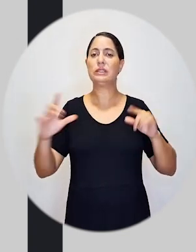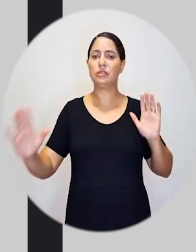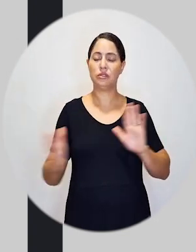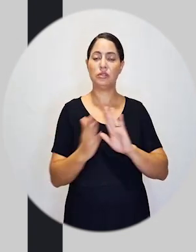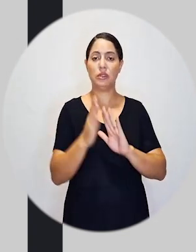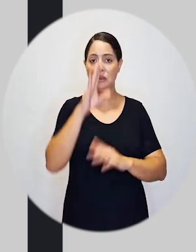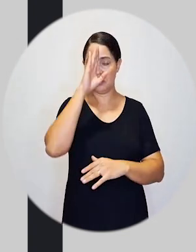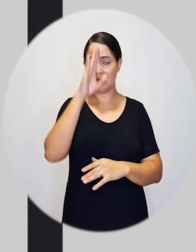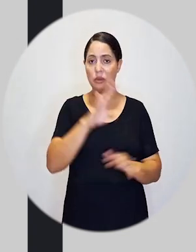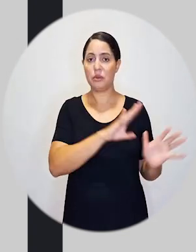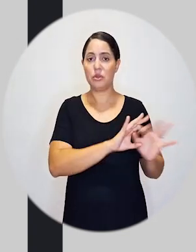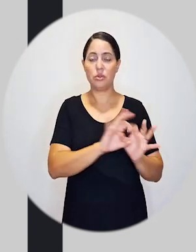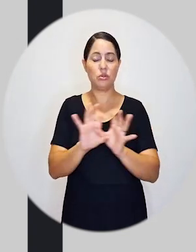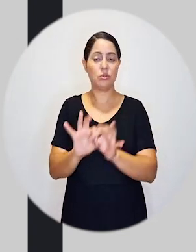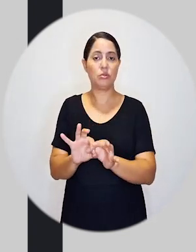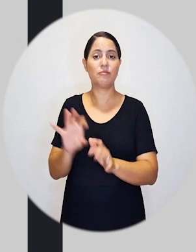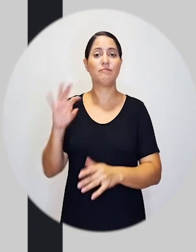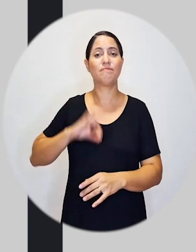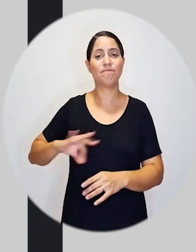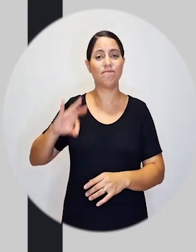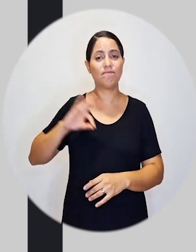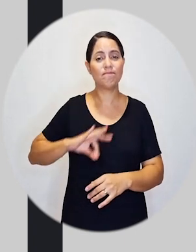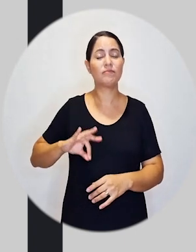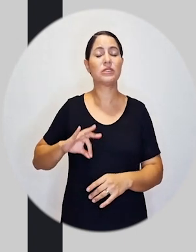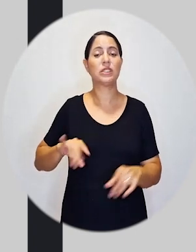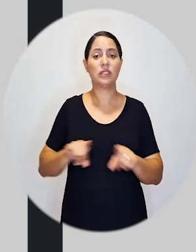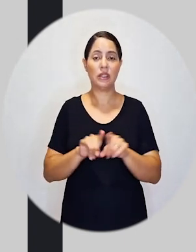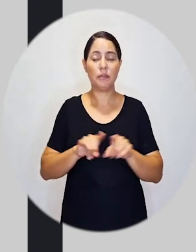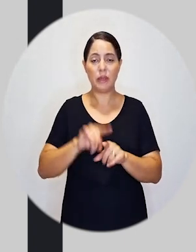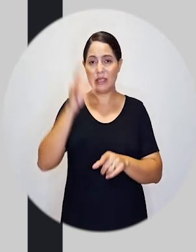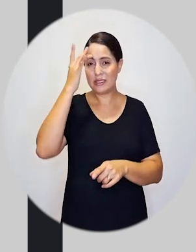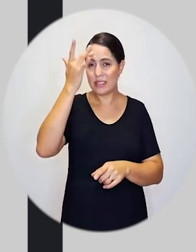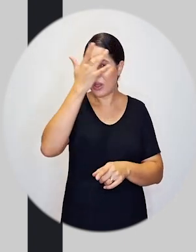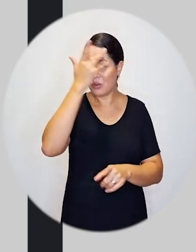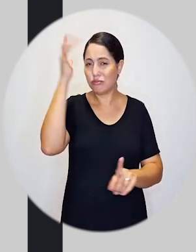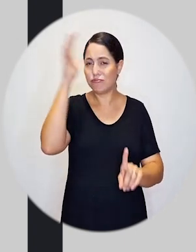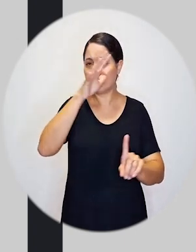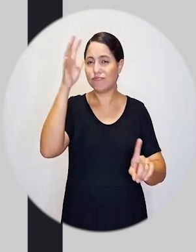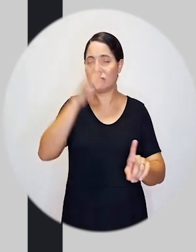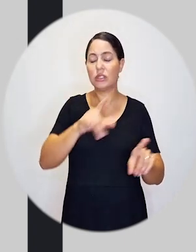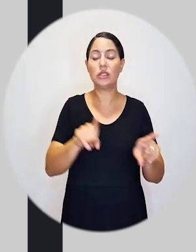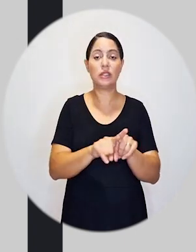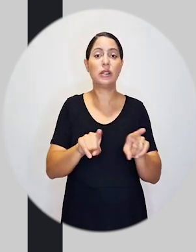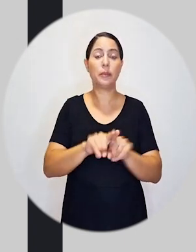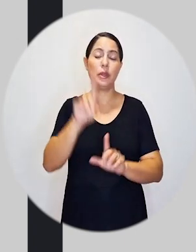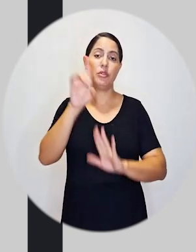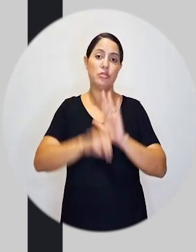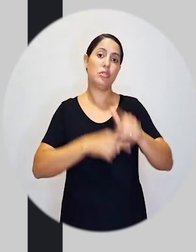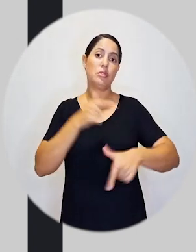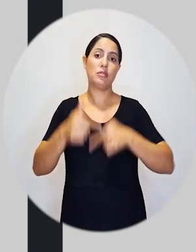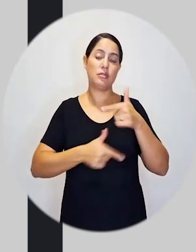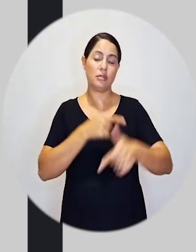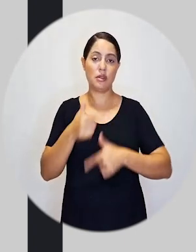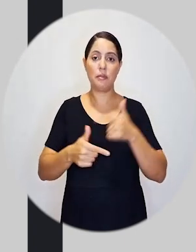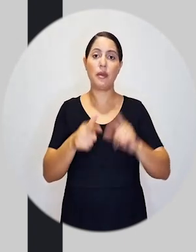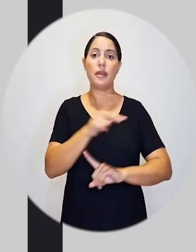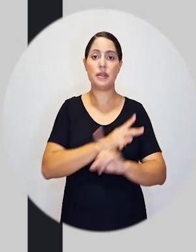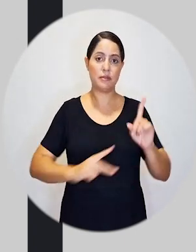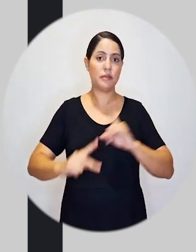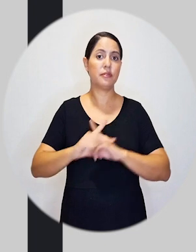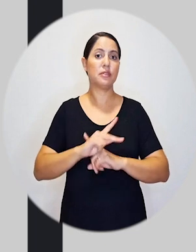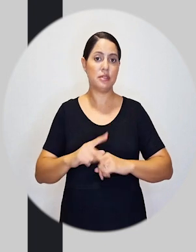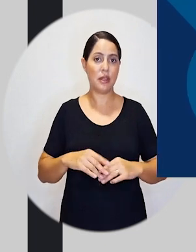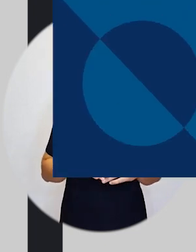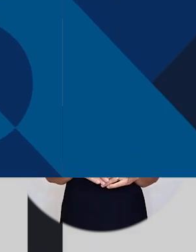enfrenta, principalmente relacionados à menor remuneração, aos impactos na saúde mental e à garantia de direitos trabalhistas